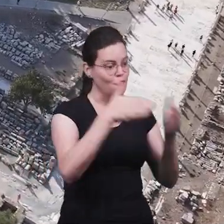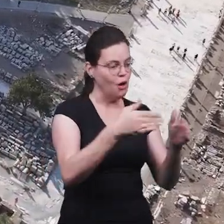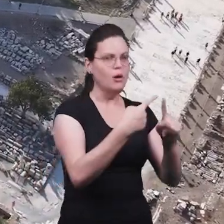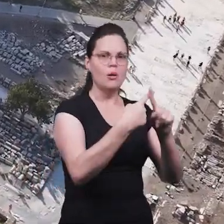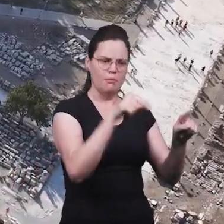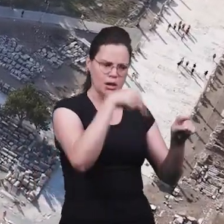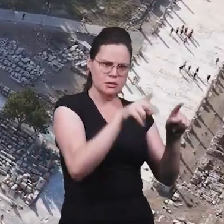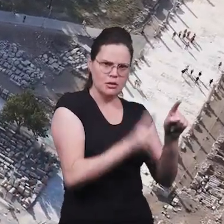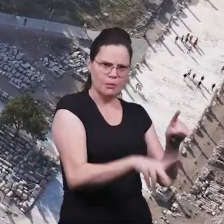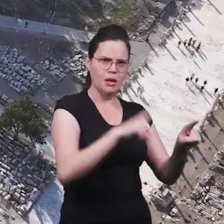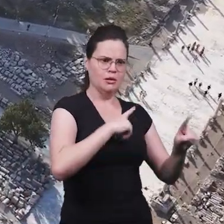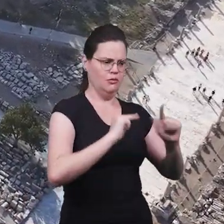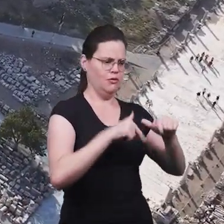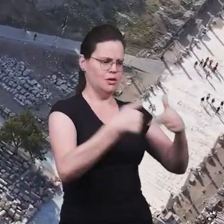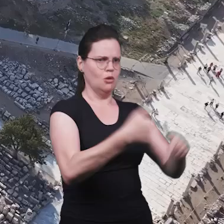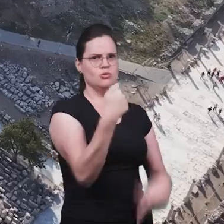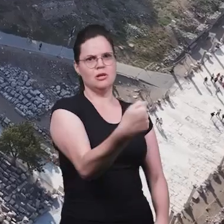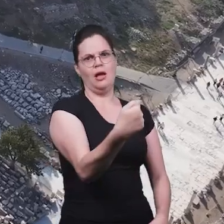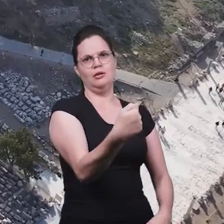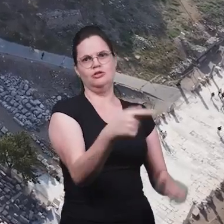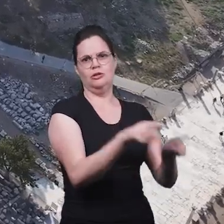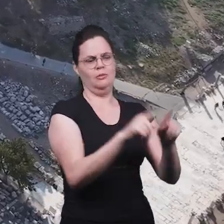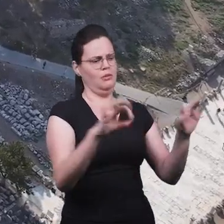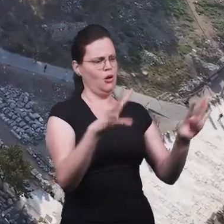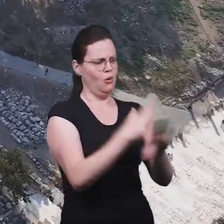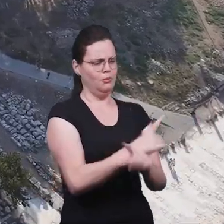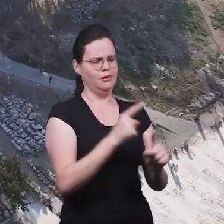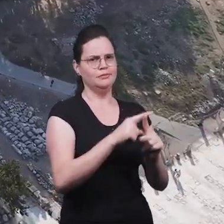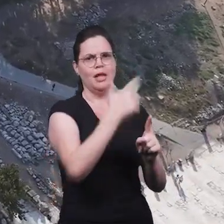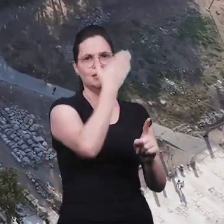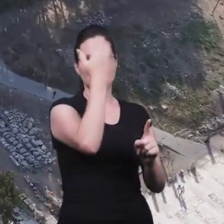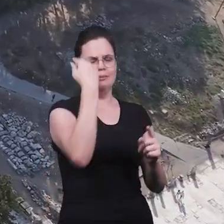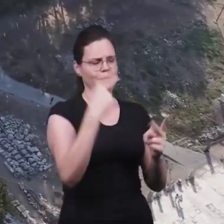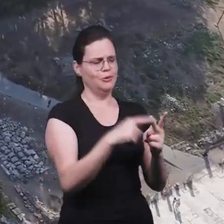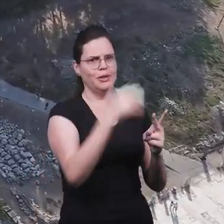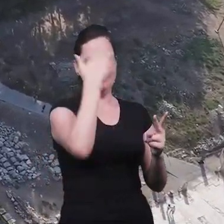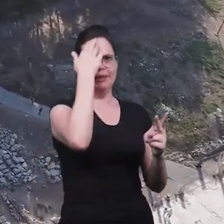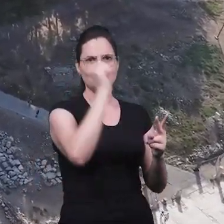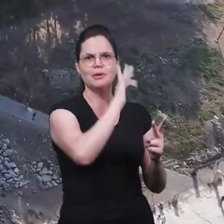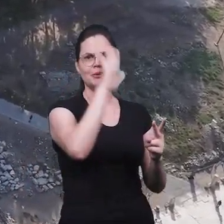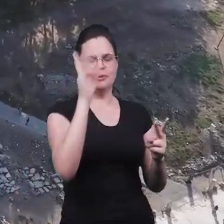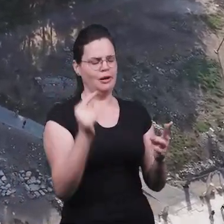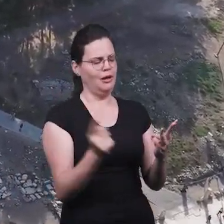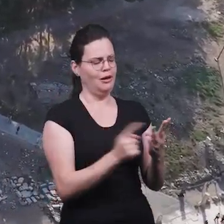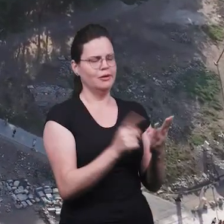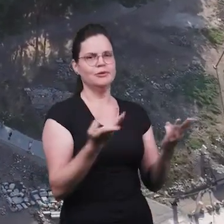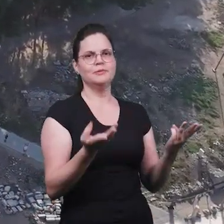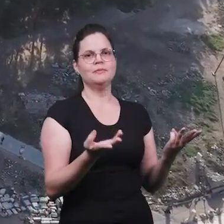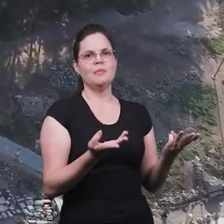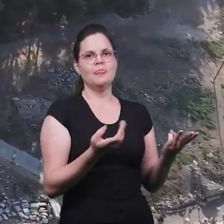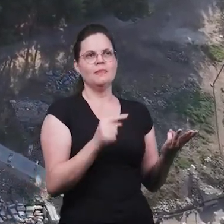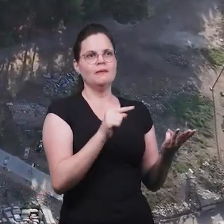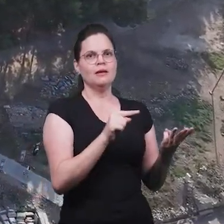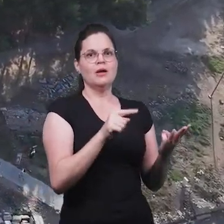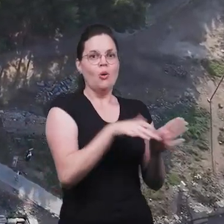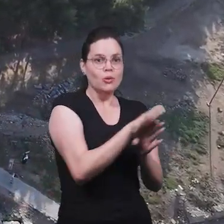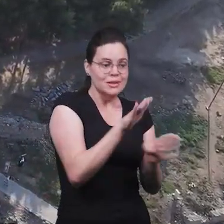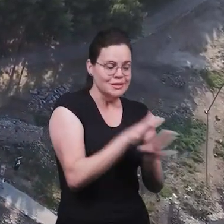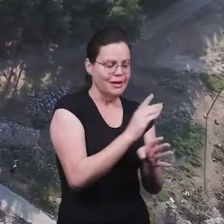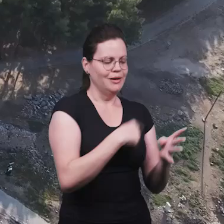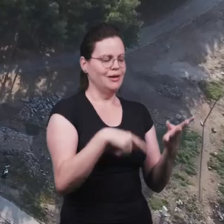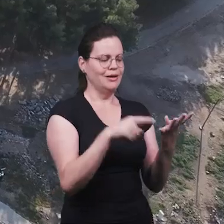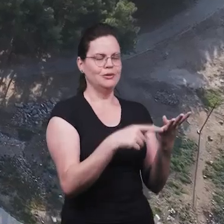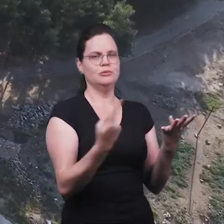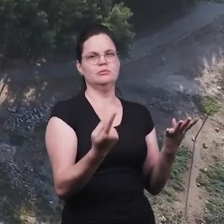a ênfase era o Espírito do Senhor. Mas também lá em Éfeso houve a operação também do Espírito de sabedoria, do Espírito de discernimento ou